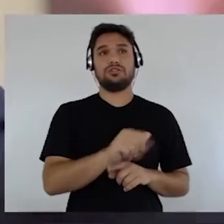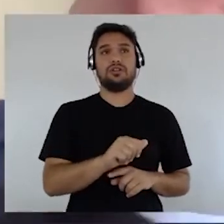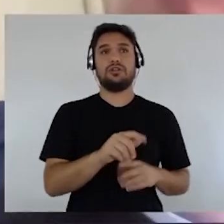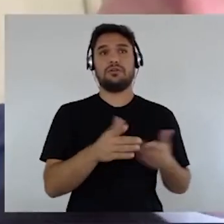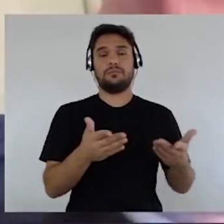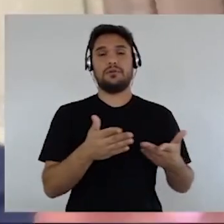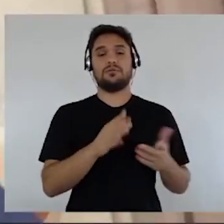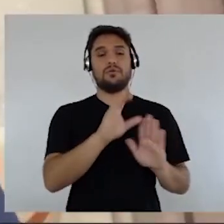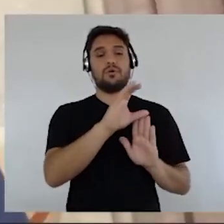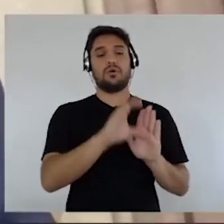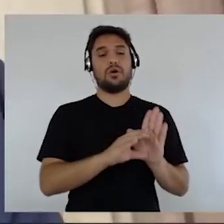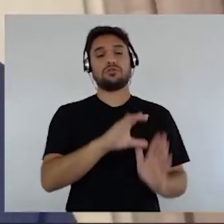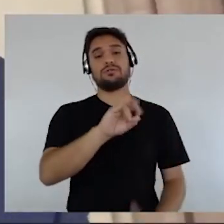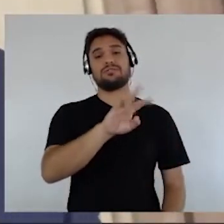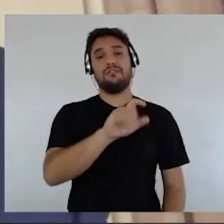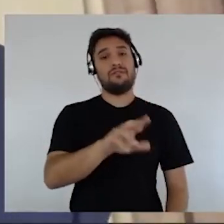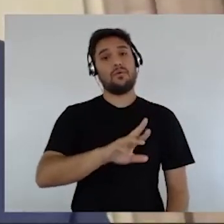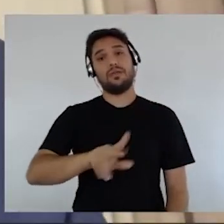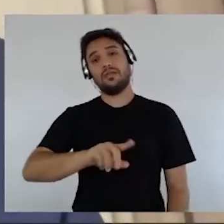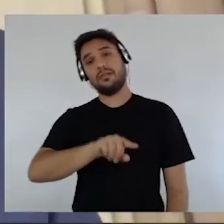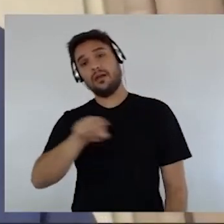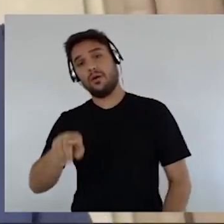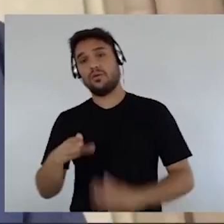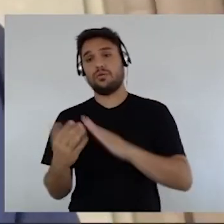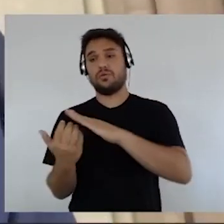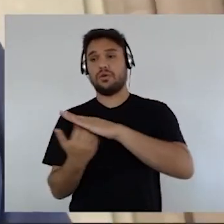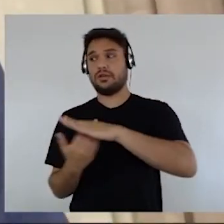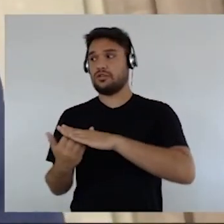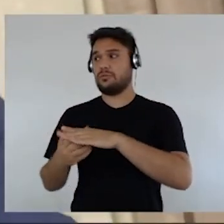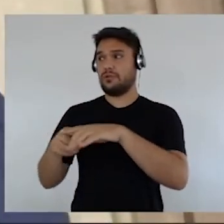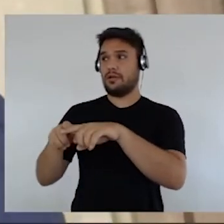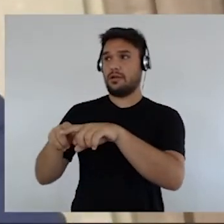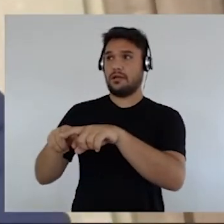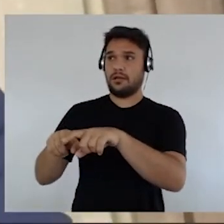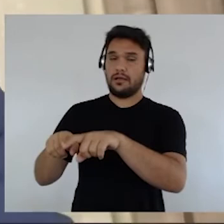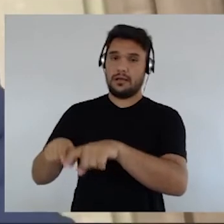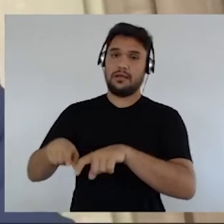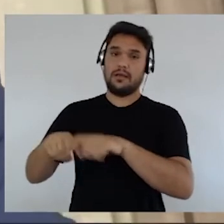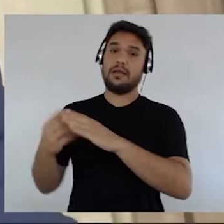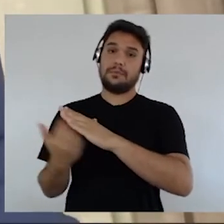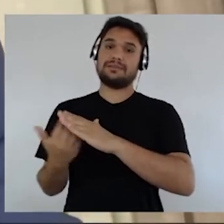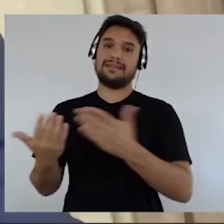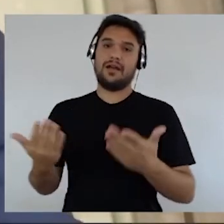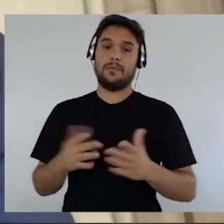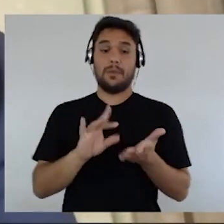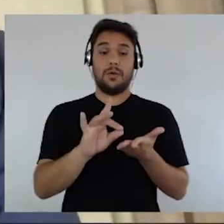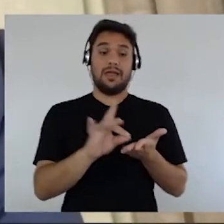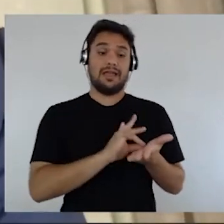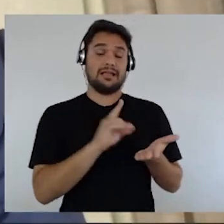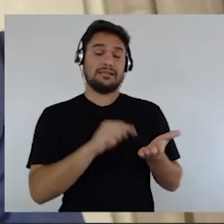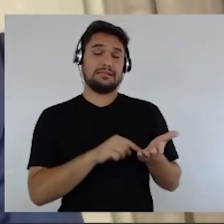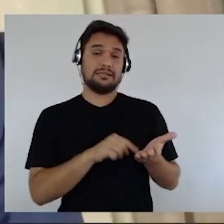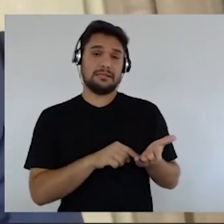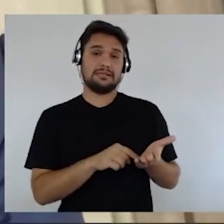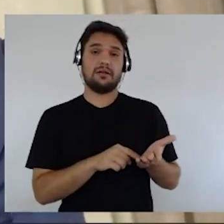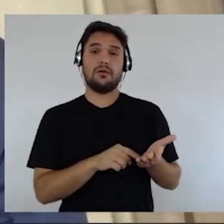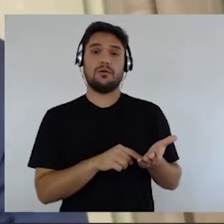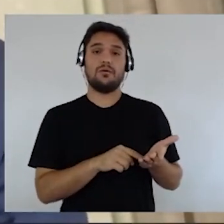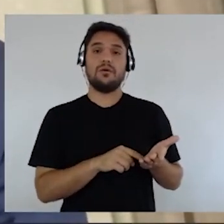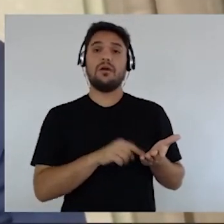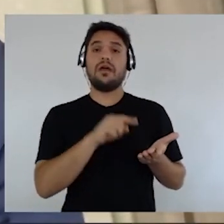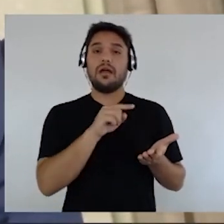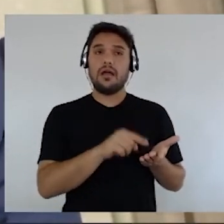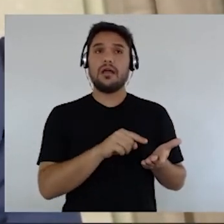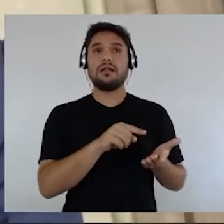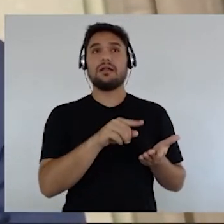Código Civil e não sob o regime empresarial. Então, a inscrição o